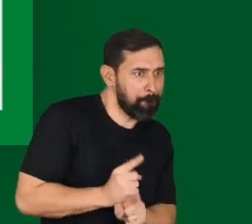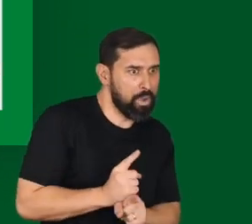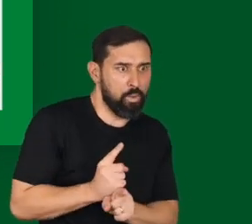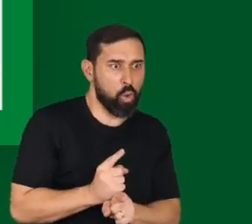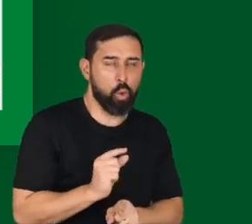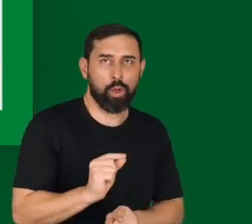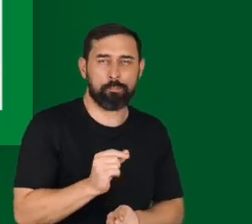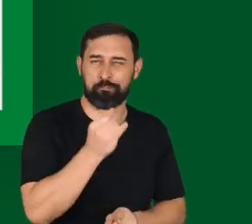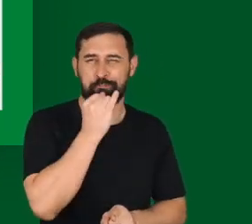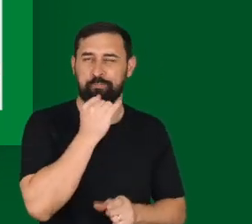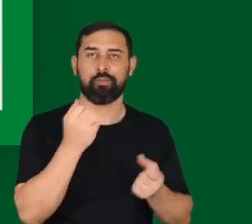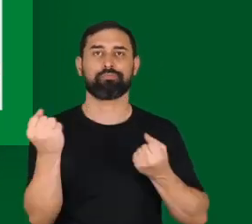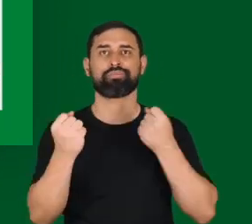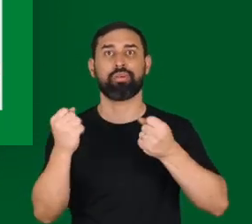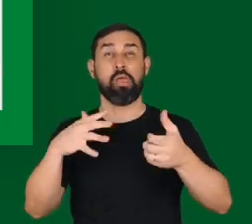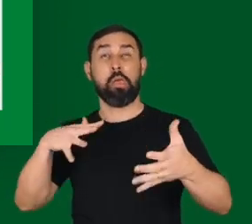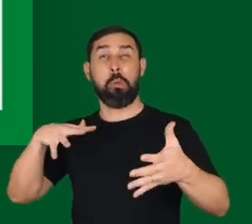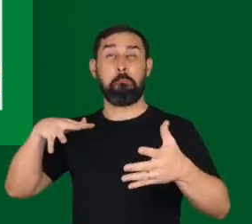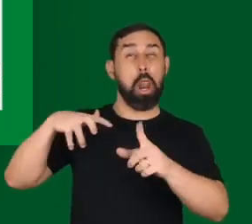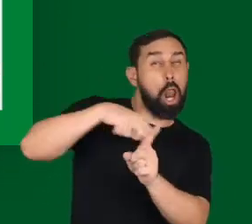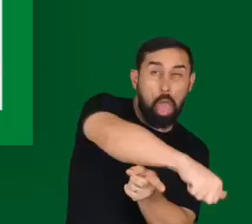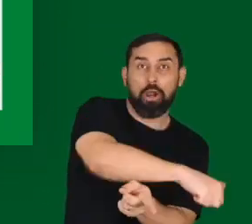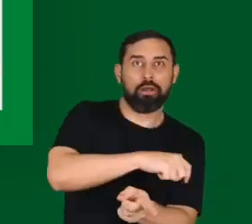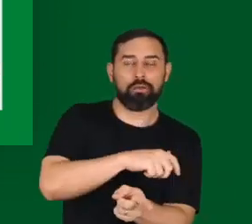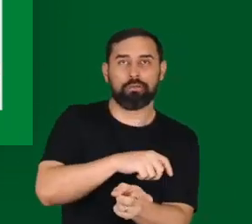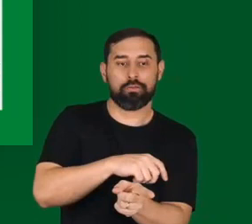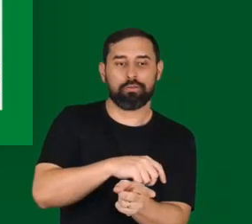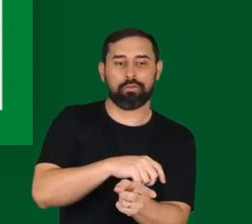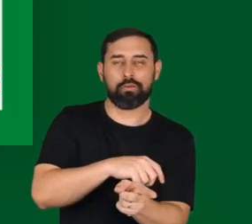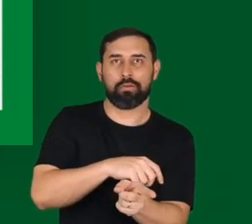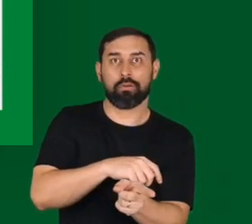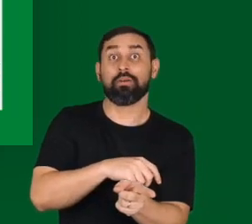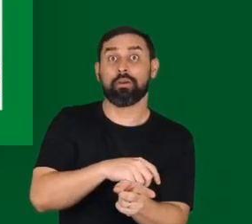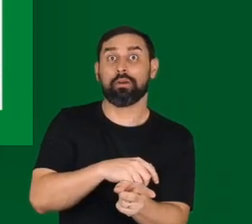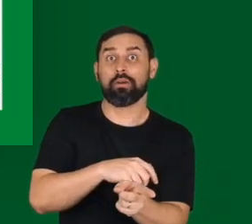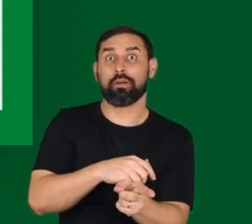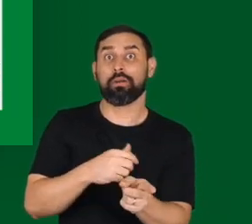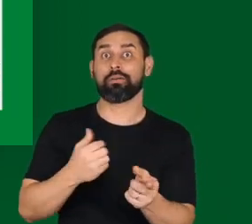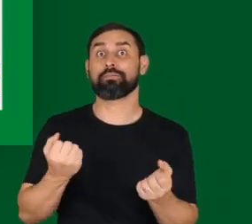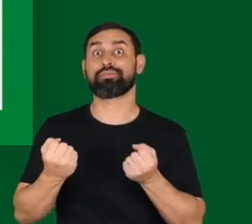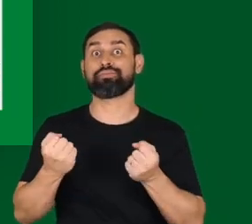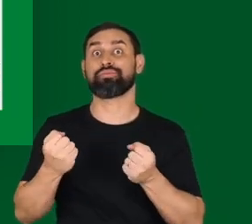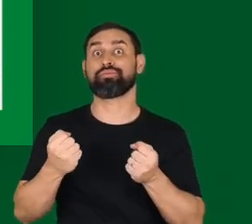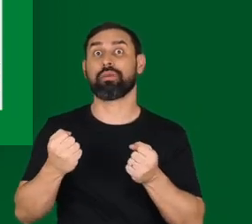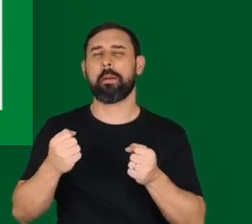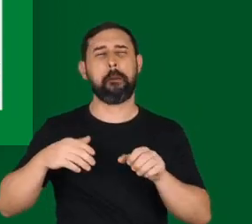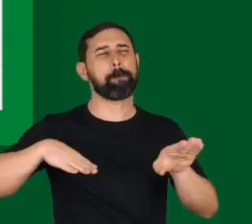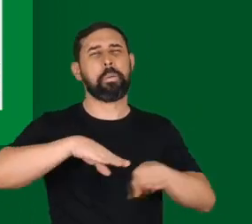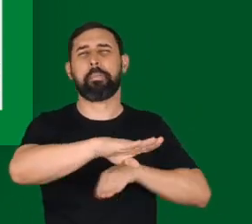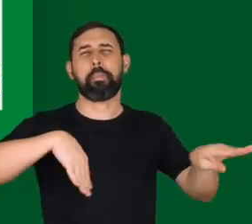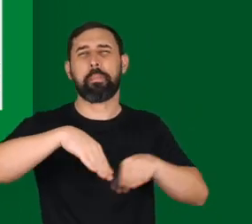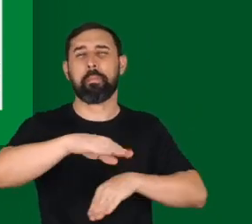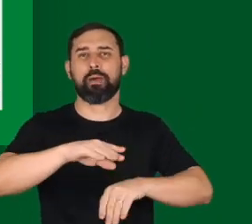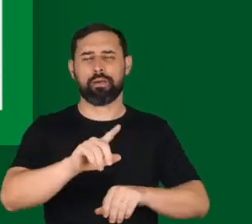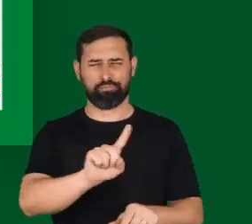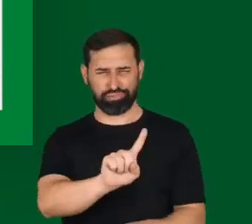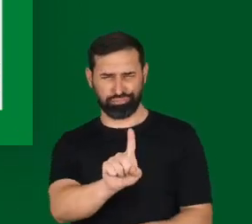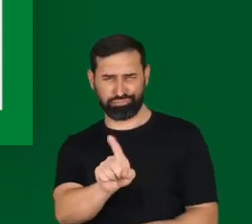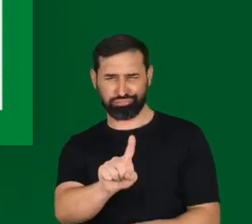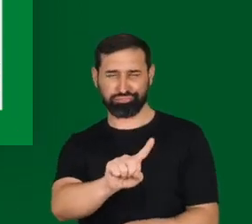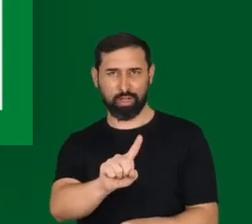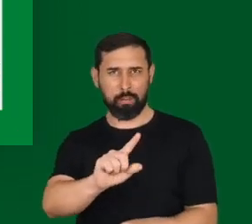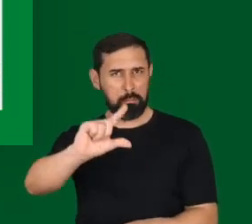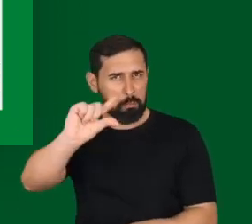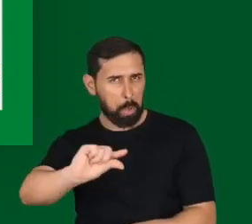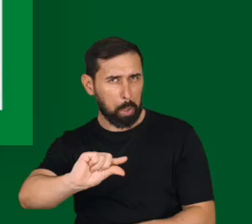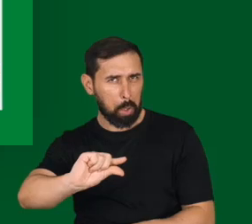criança. Então, ali, se tratando, por exemplo, de um atropelamento, a gente vai levar em consideração qual a velocidade da via. Ela era